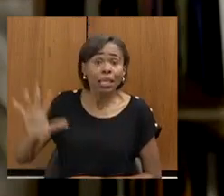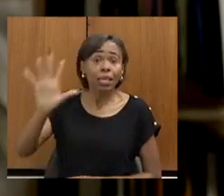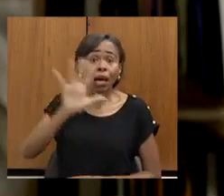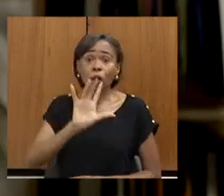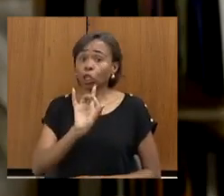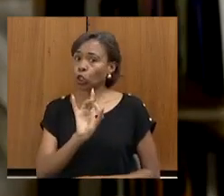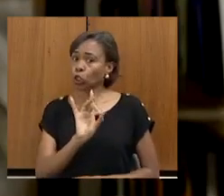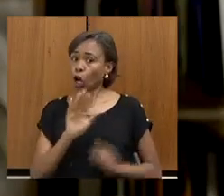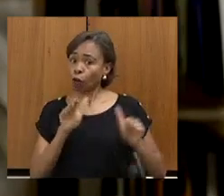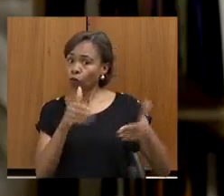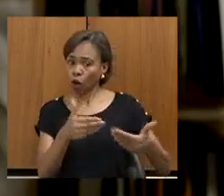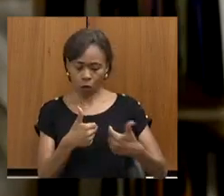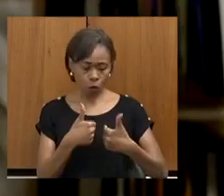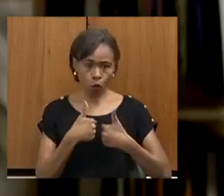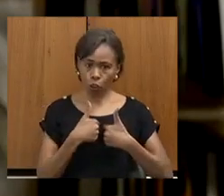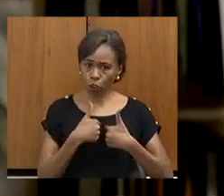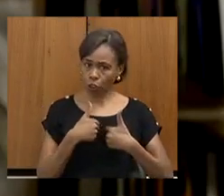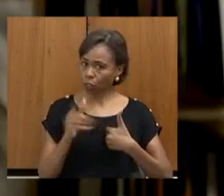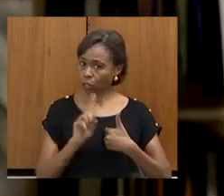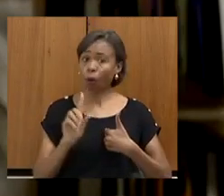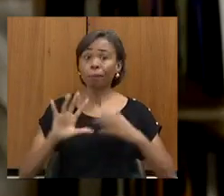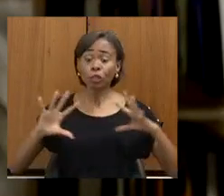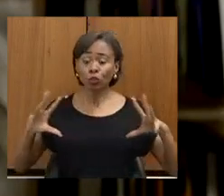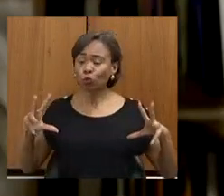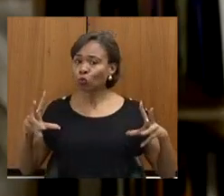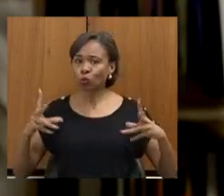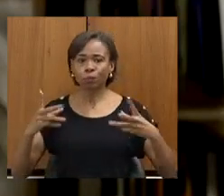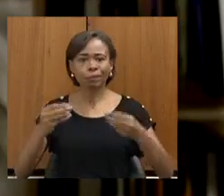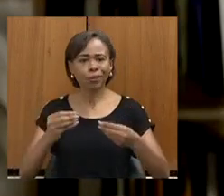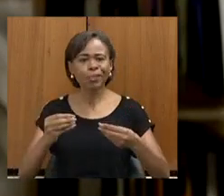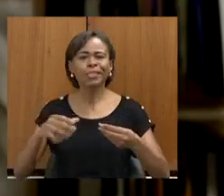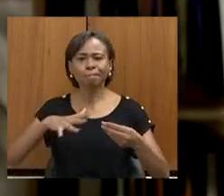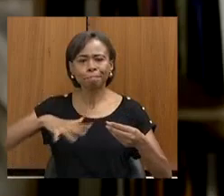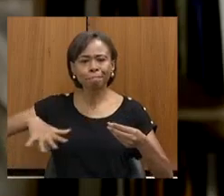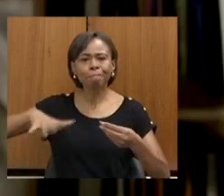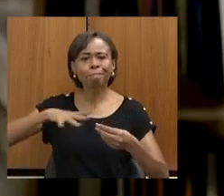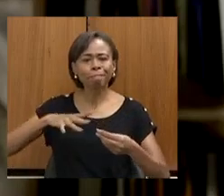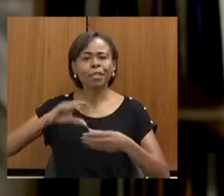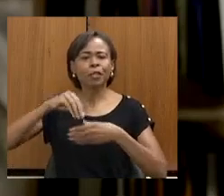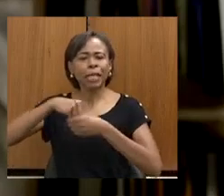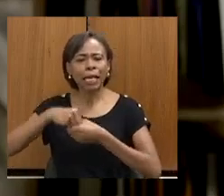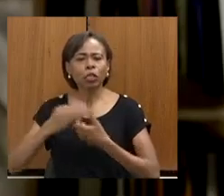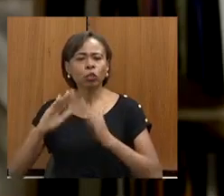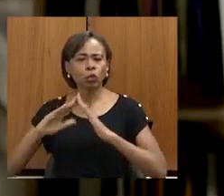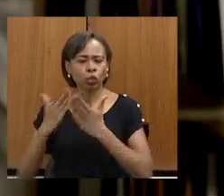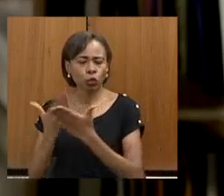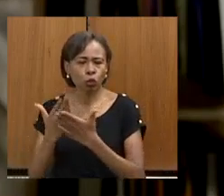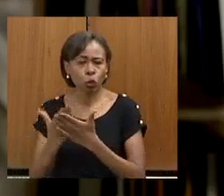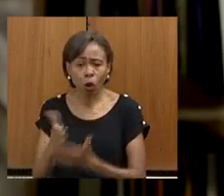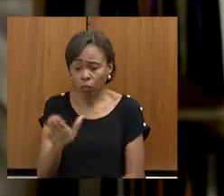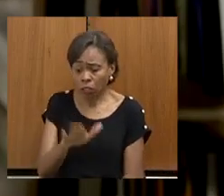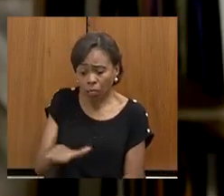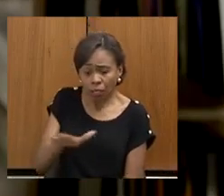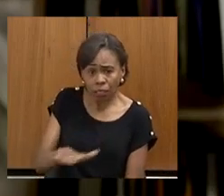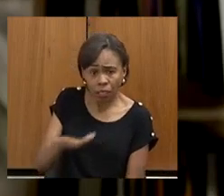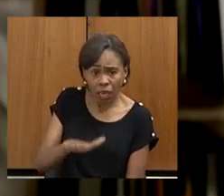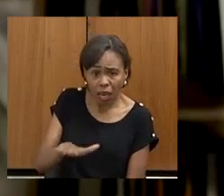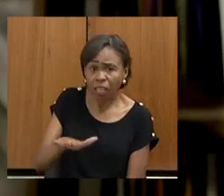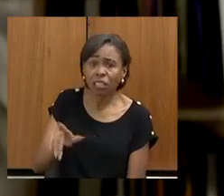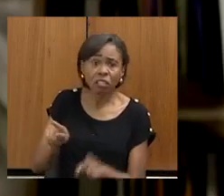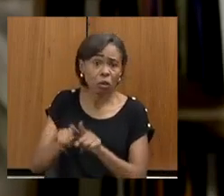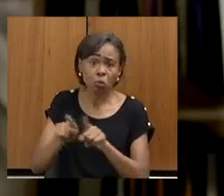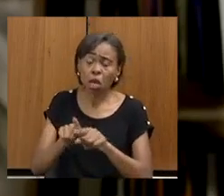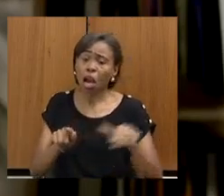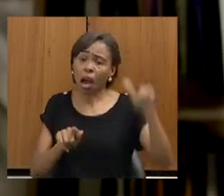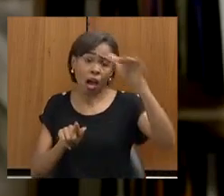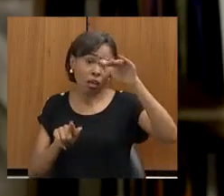autistas, mas toda a população escolar hoje, da infância até a universidade.